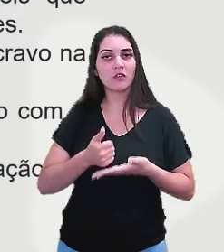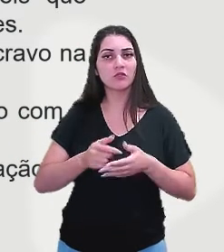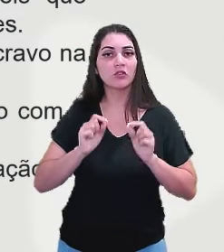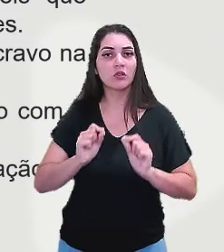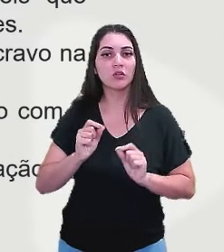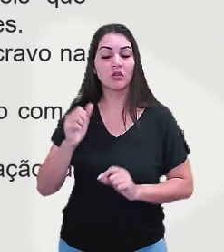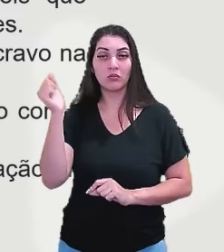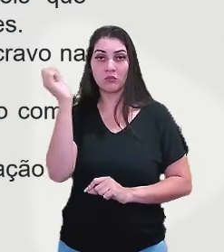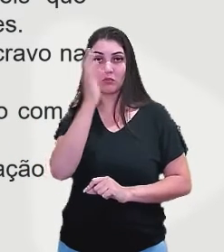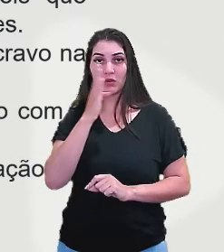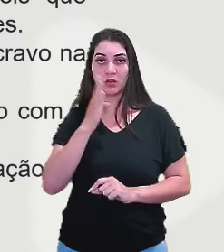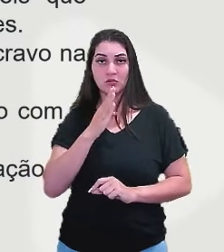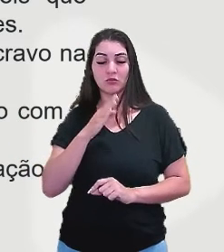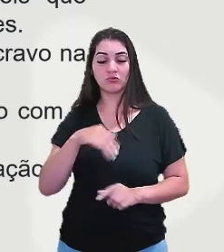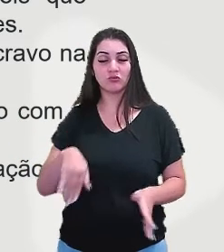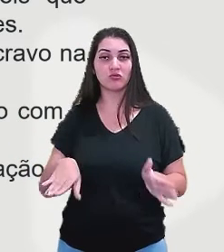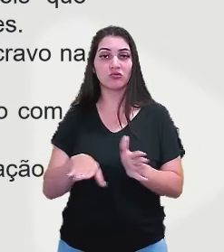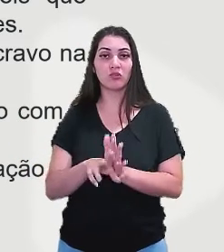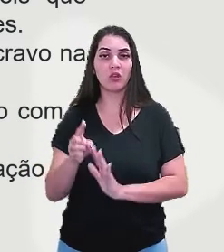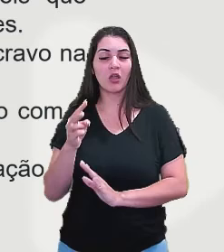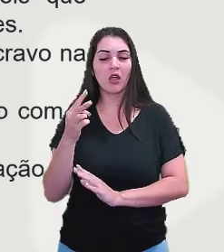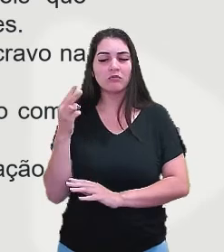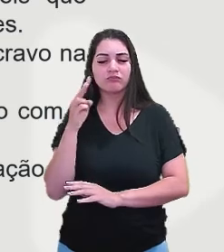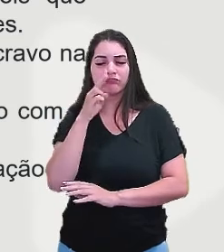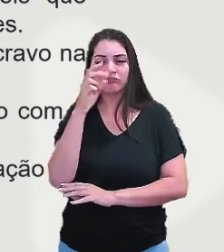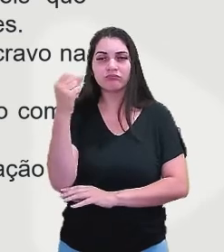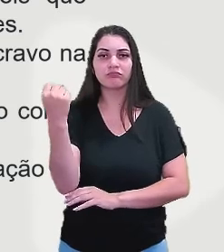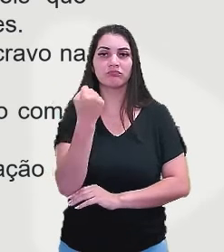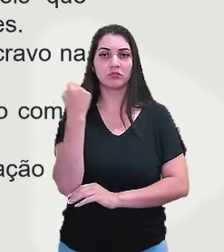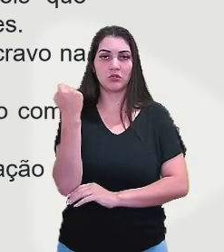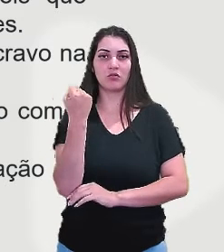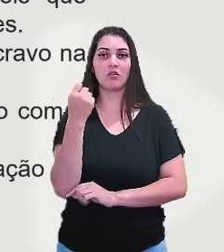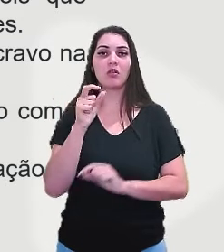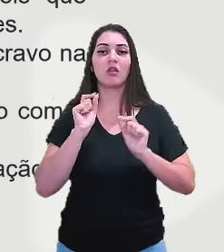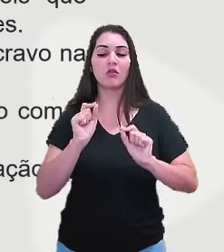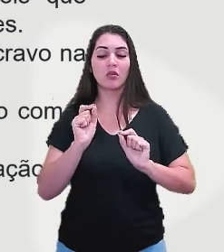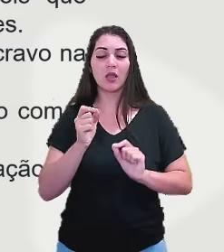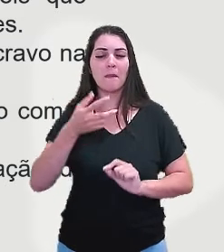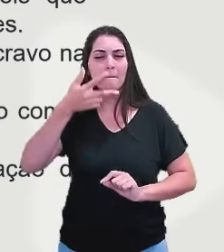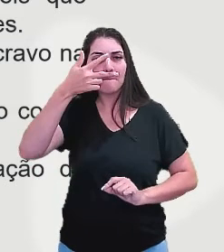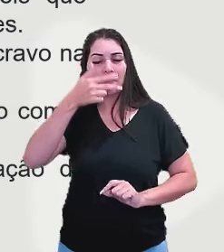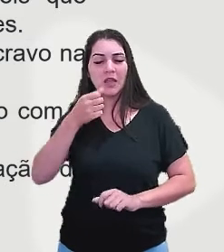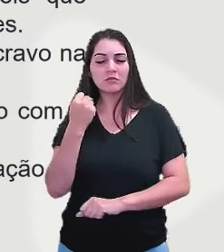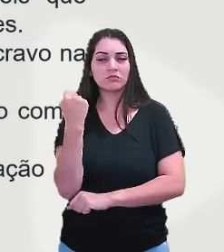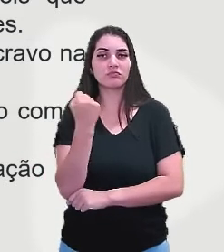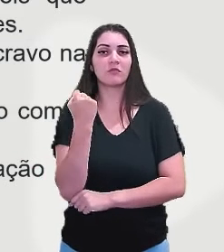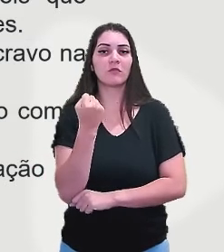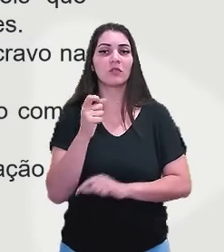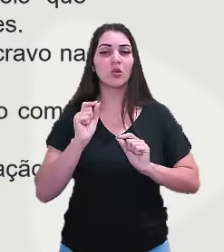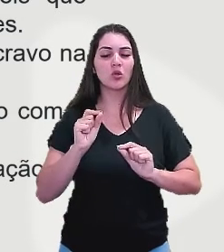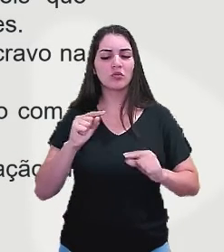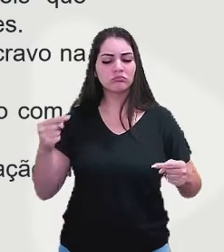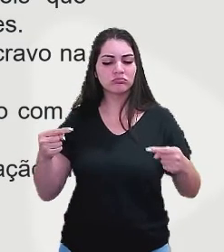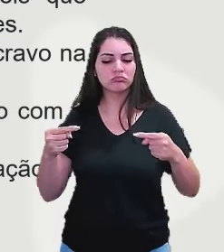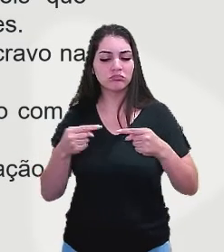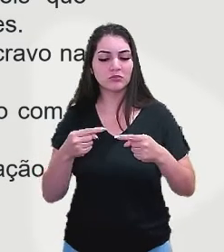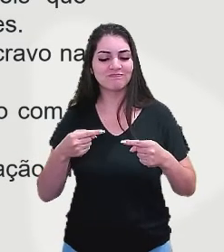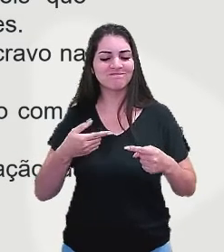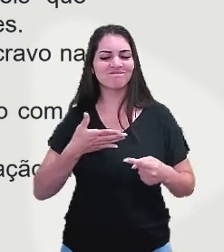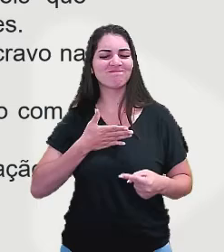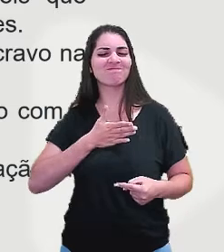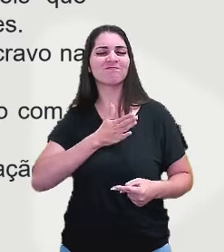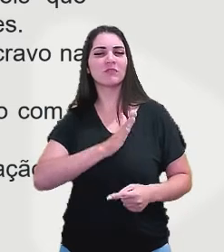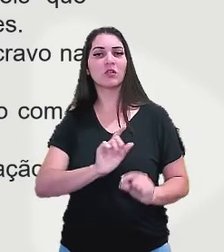o Brasil chegar vitorioso lá é a mesma força que vai se articular do ponto de vista da